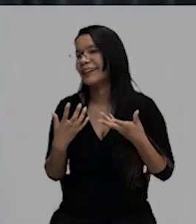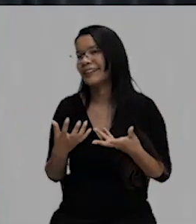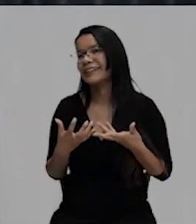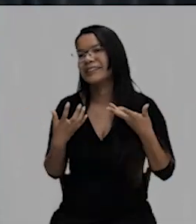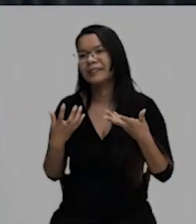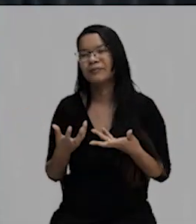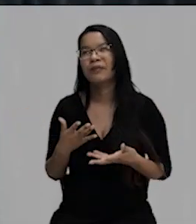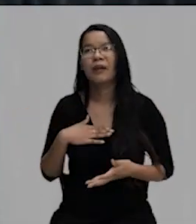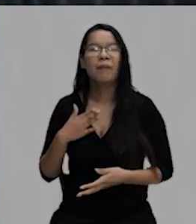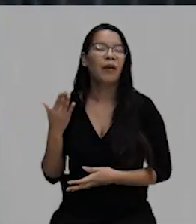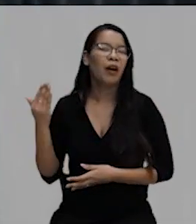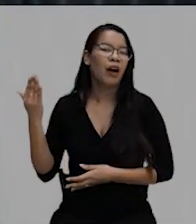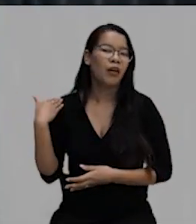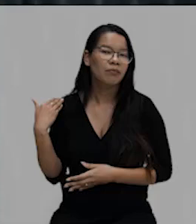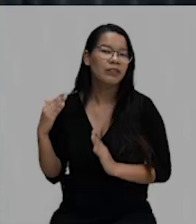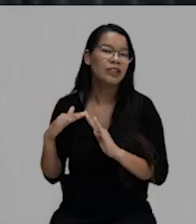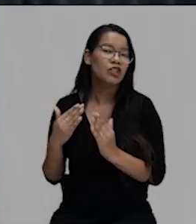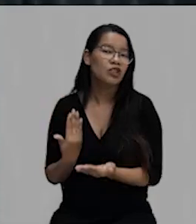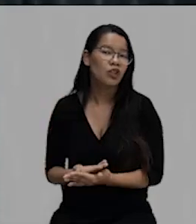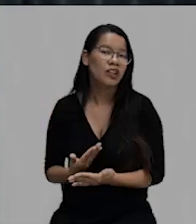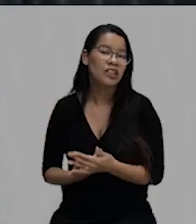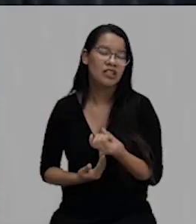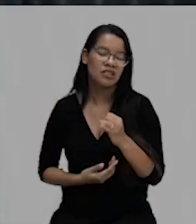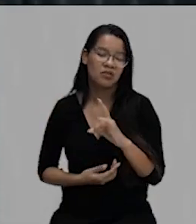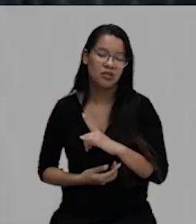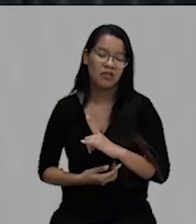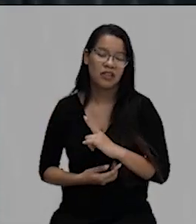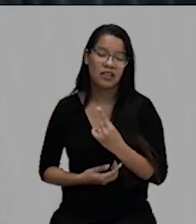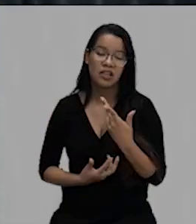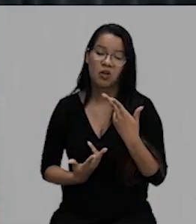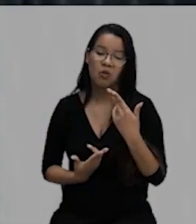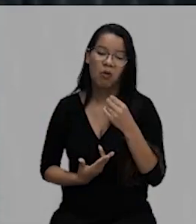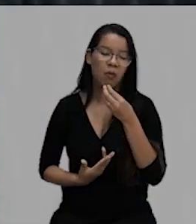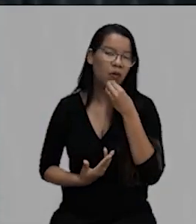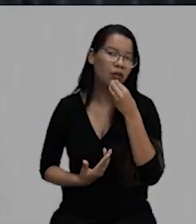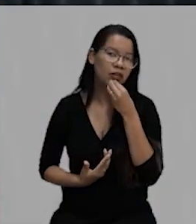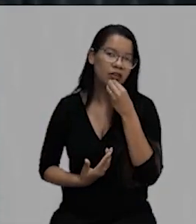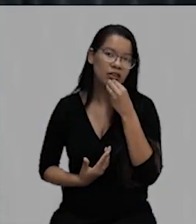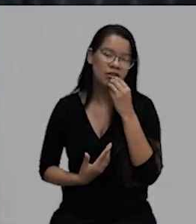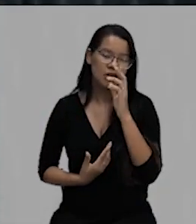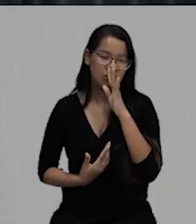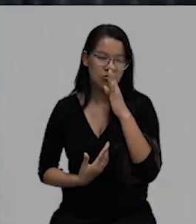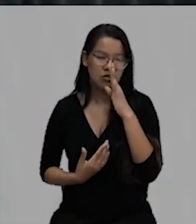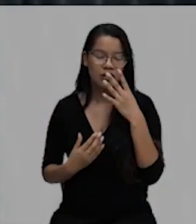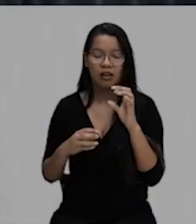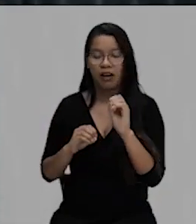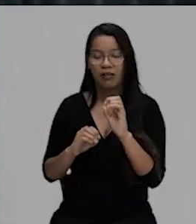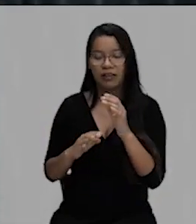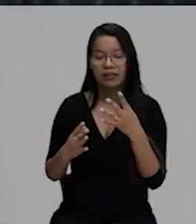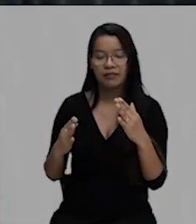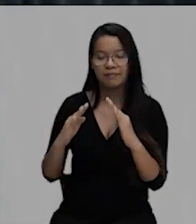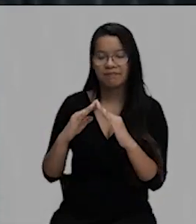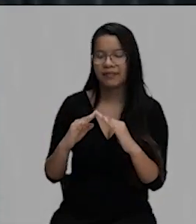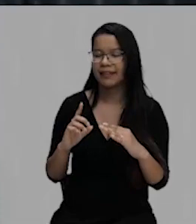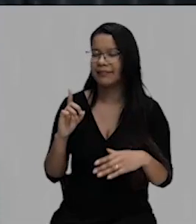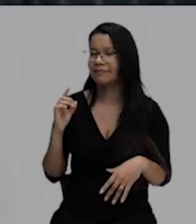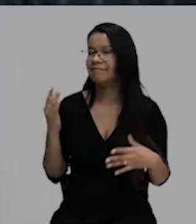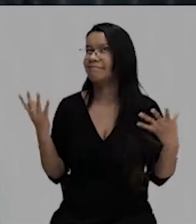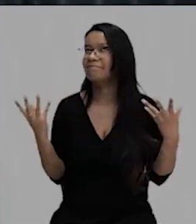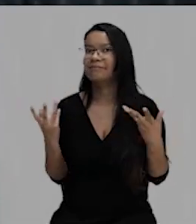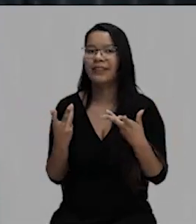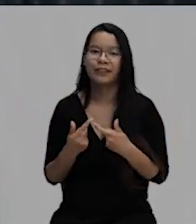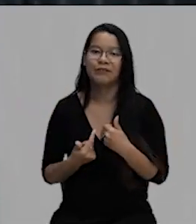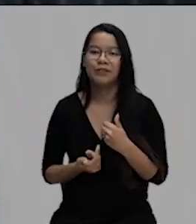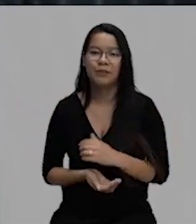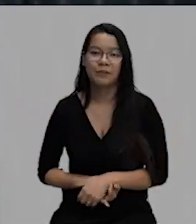professores maravilhosos, eu tinha. Mas na minha época, se eu tivesse essa oportunidade de assistir aula em casa, gente, ia ser maravilhoso.